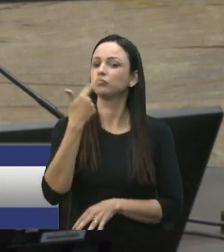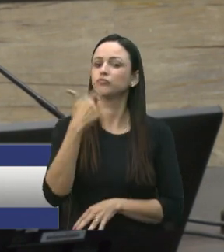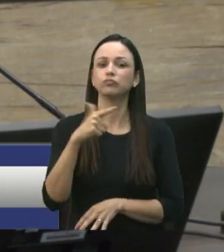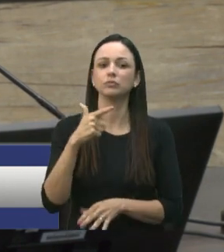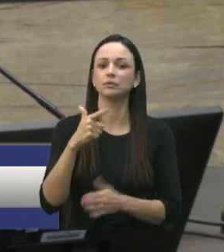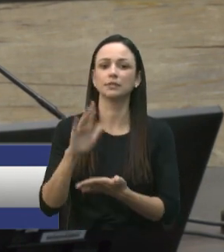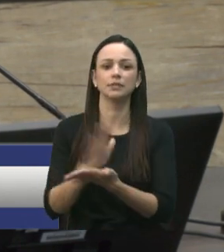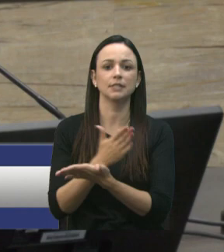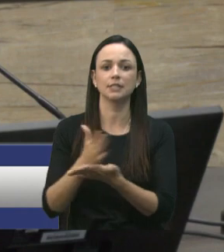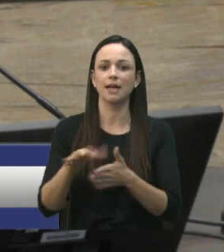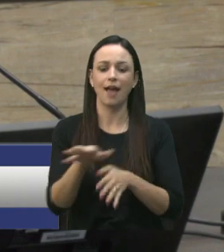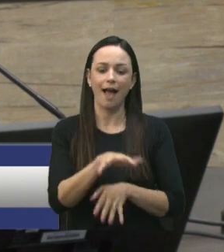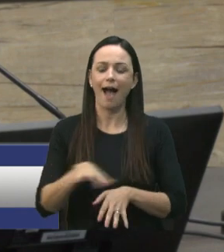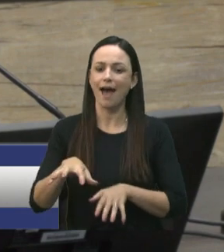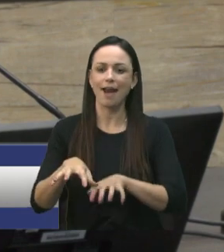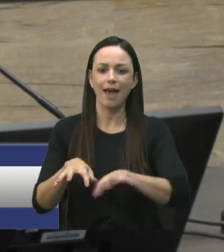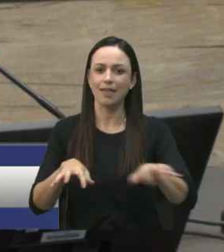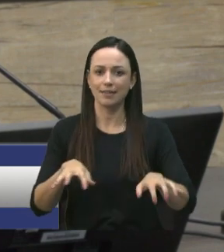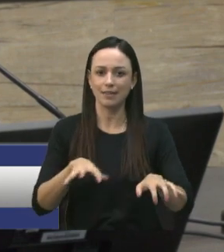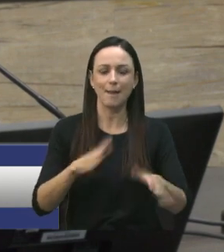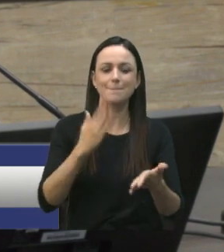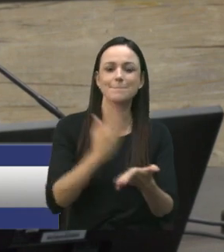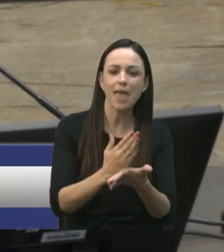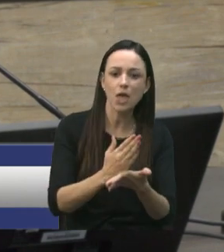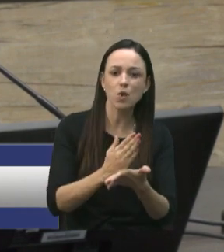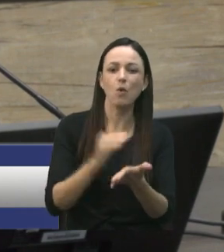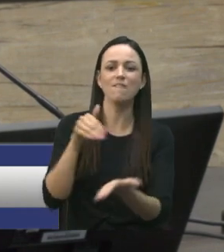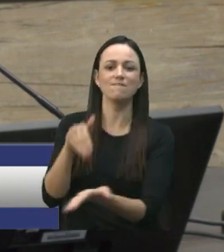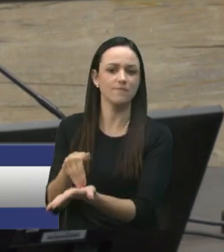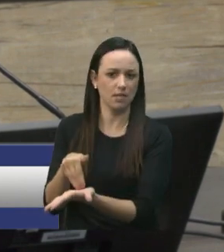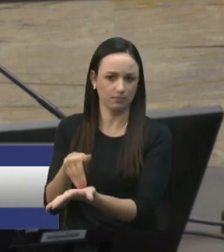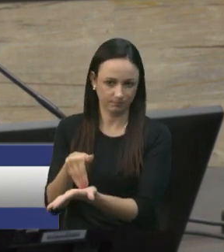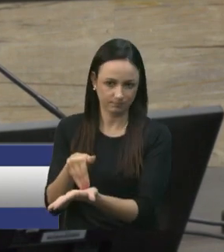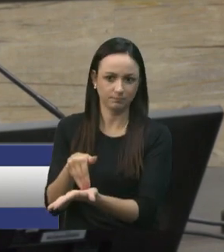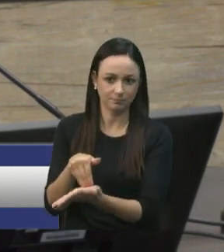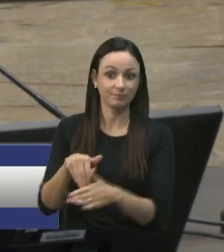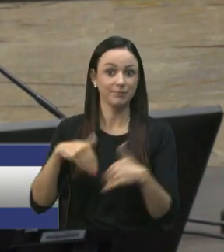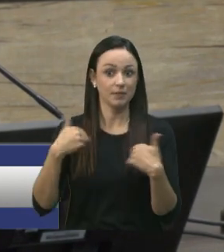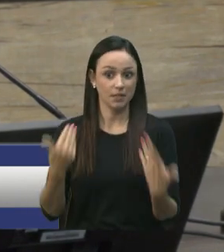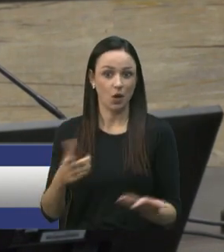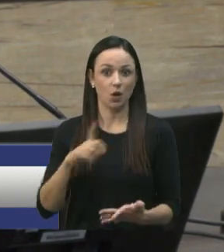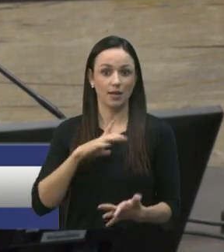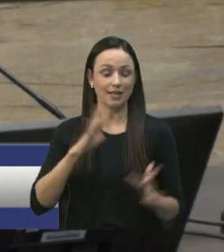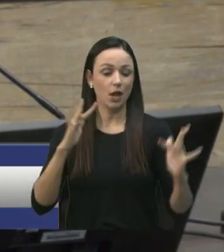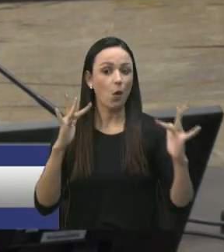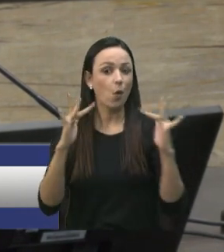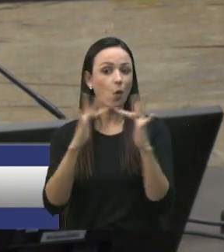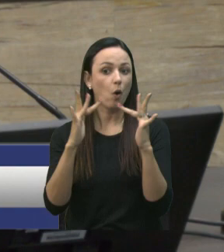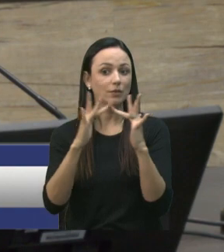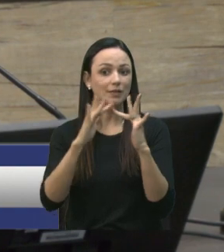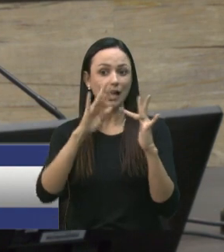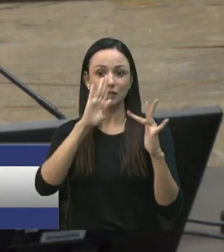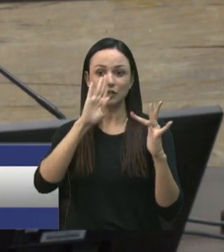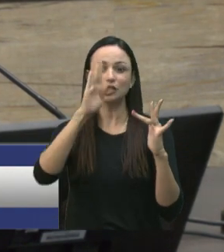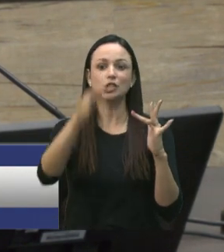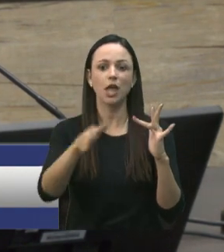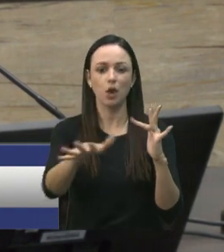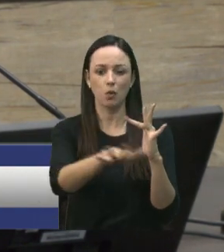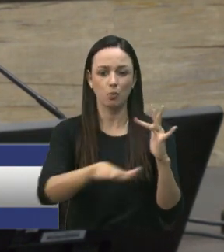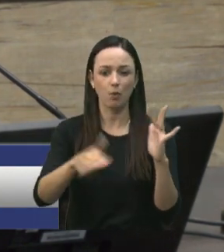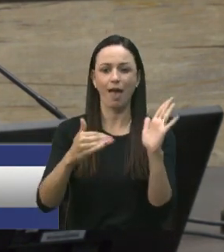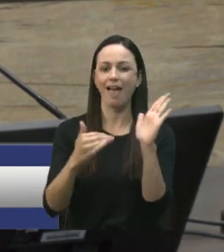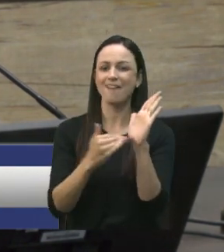separava área meio e área fim. Então, quem tem contato direto com o público seria área